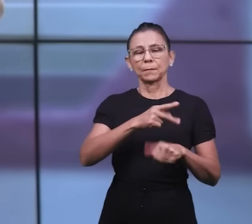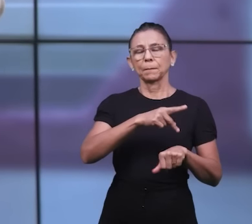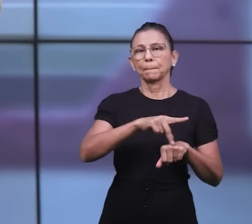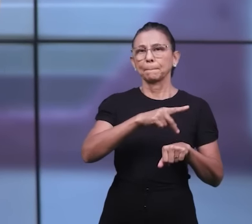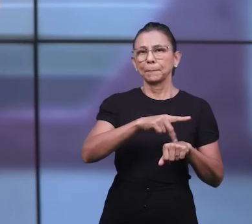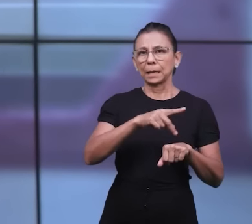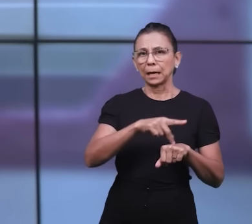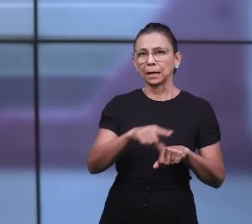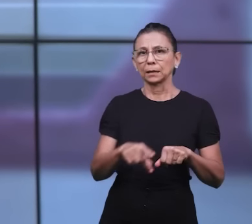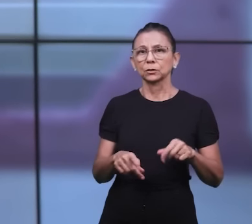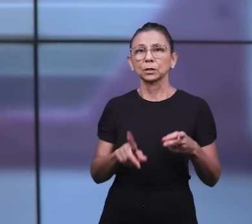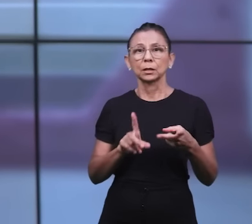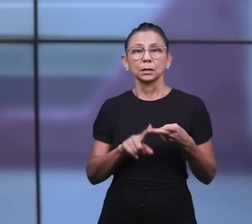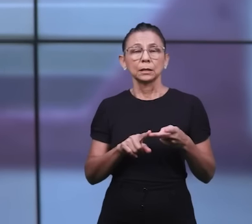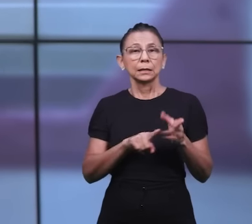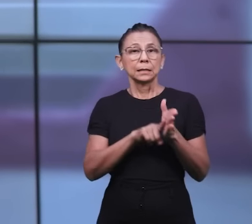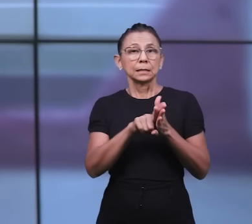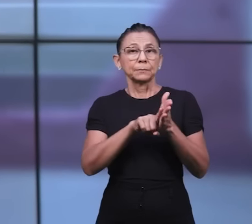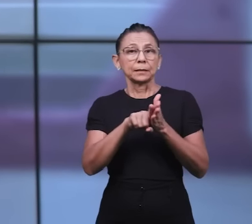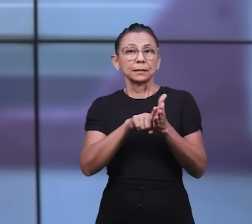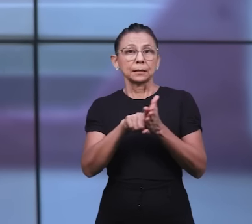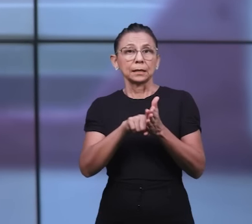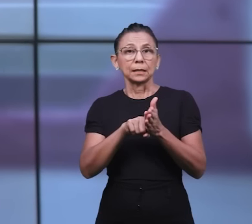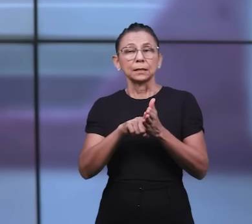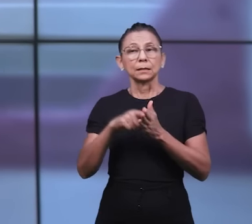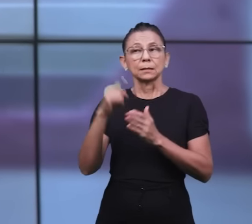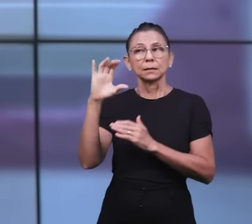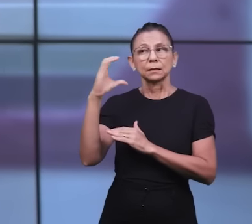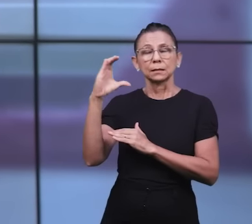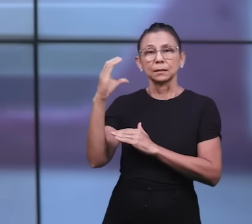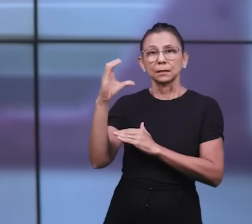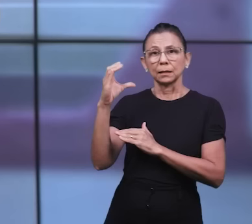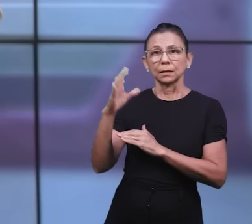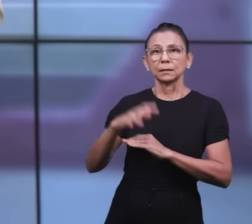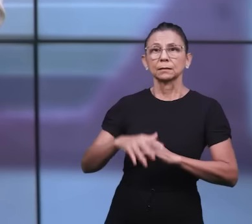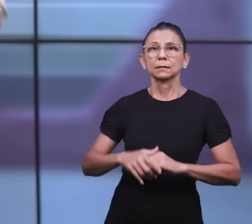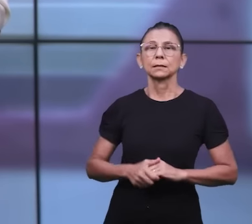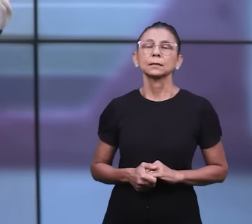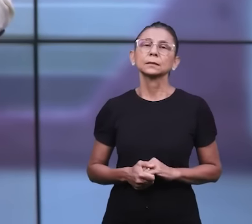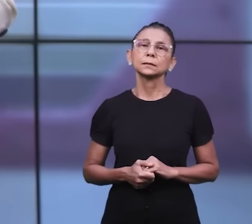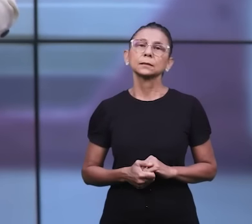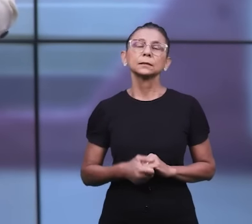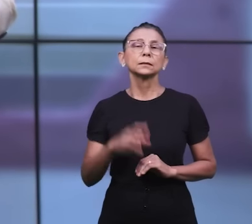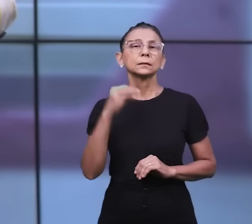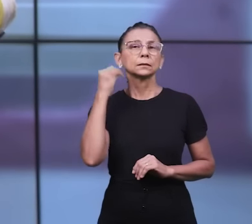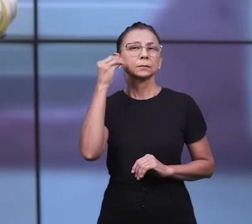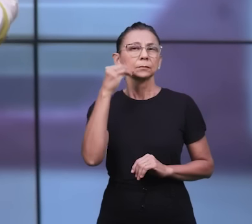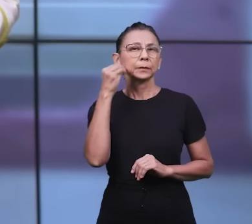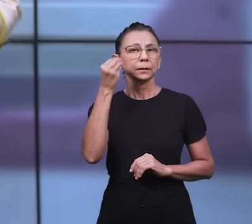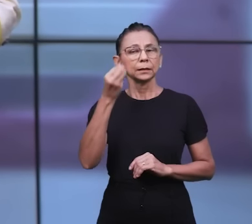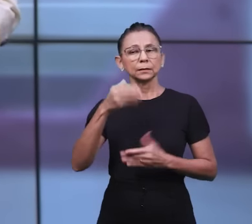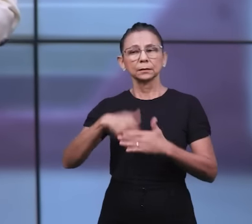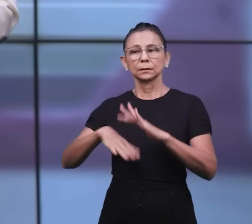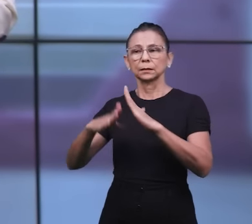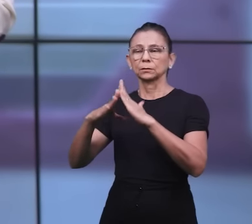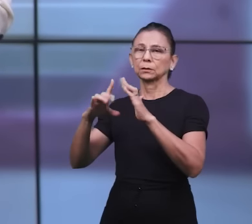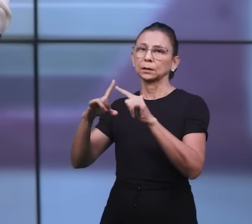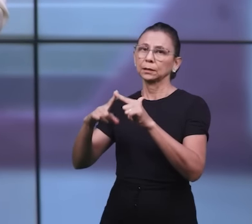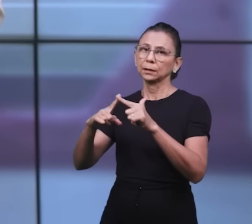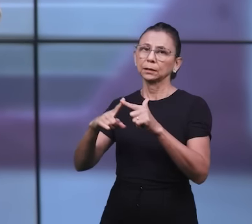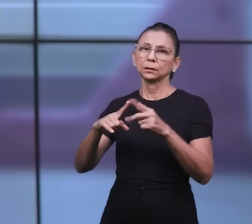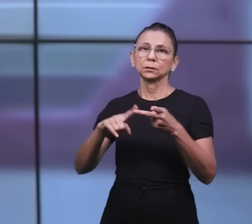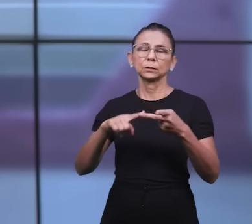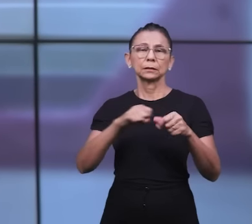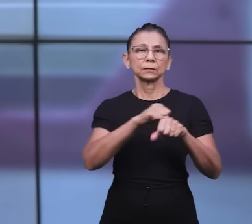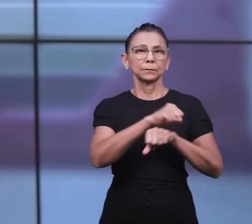prática as pesquisas científicas as demandas das famílias e as experiências vividas nas igrejas e no